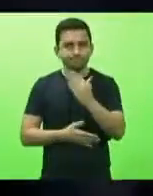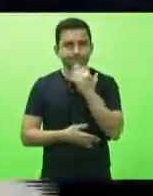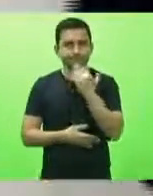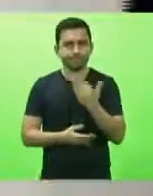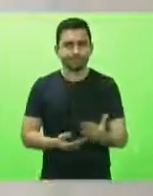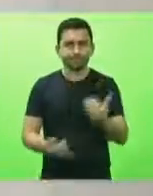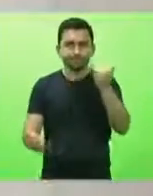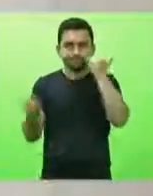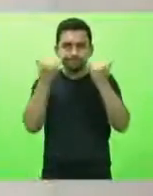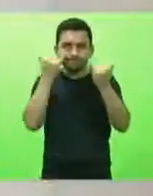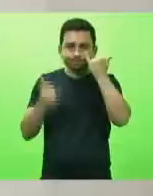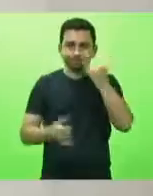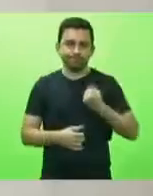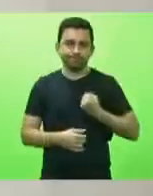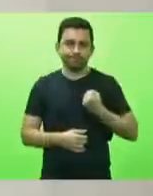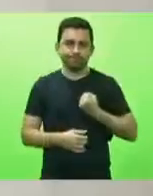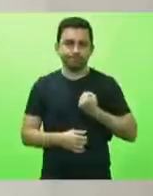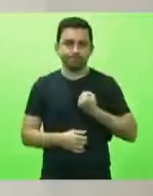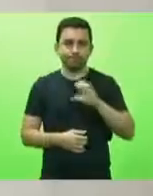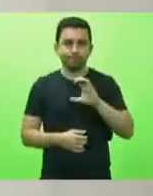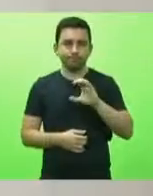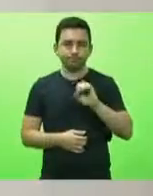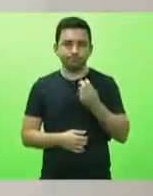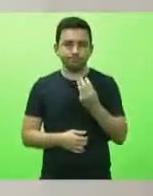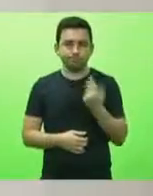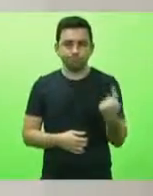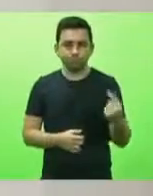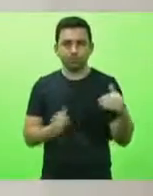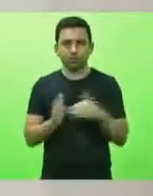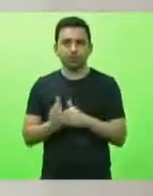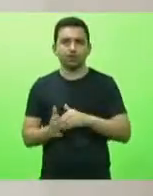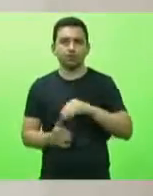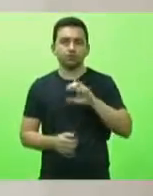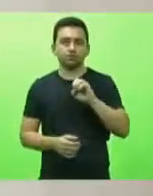de informação números 031 a